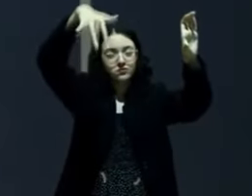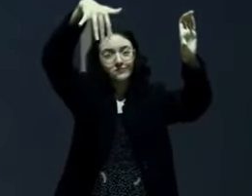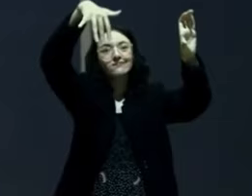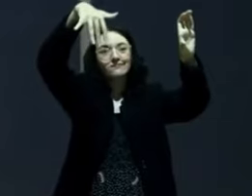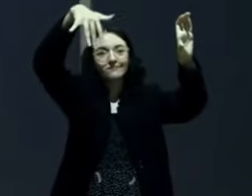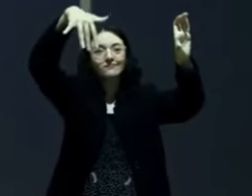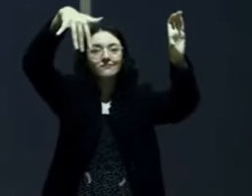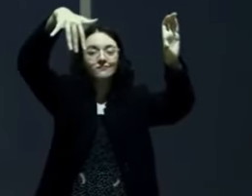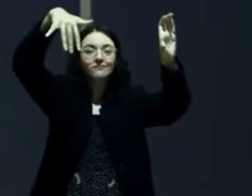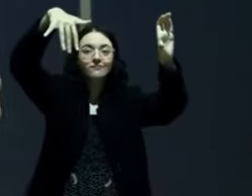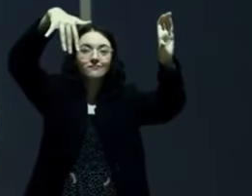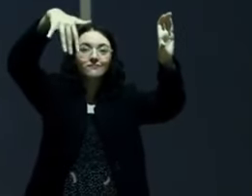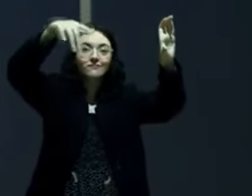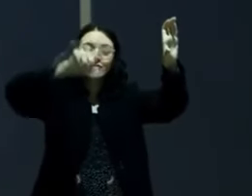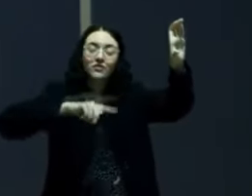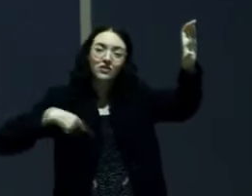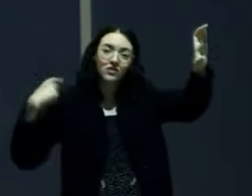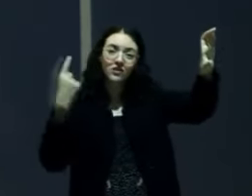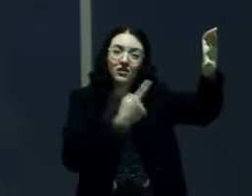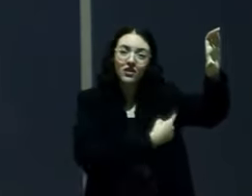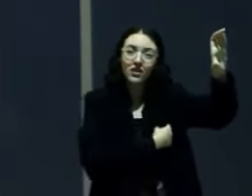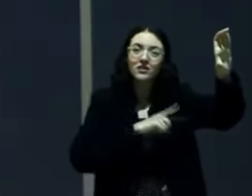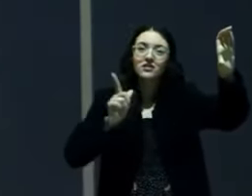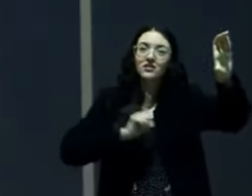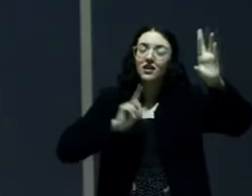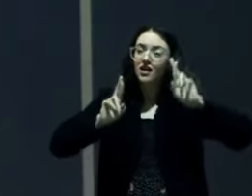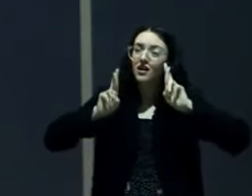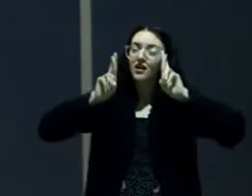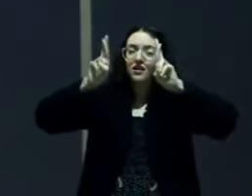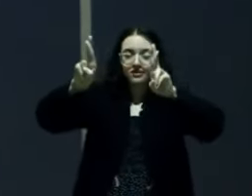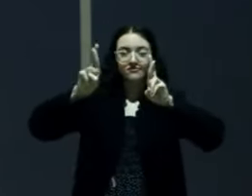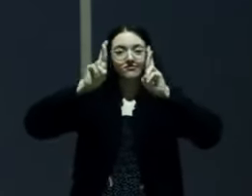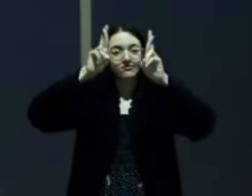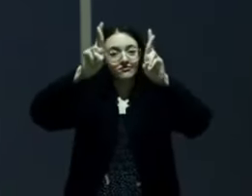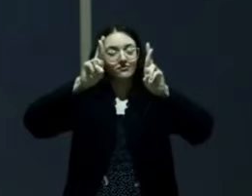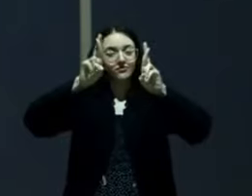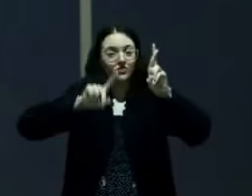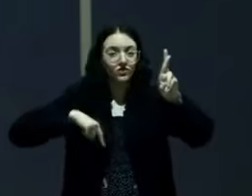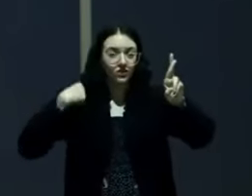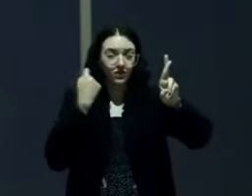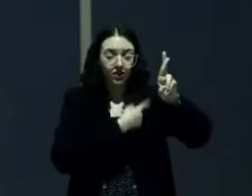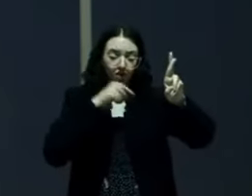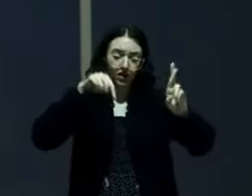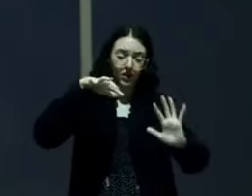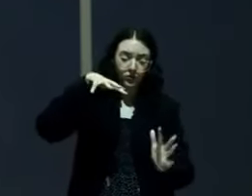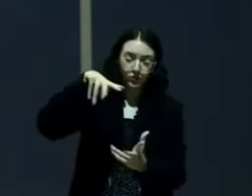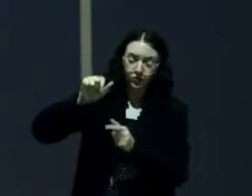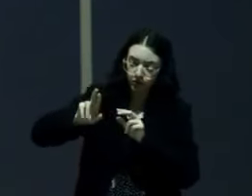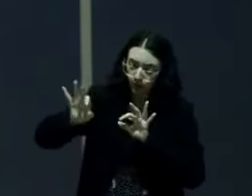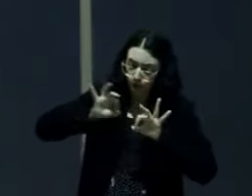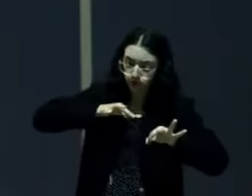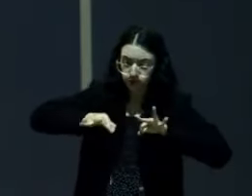Ceia, como eu disse, é esperança. E nós estamos ceando aqui, estamos nos preparando para